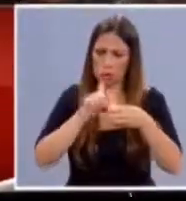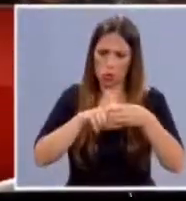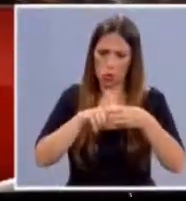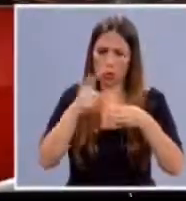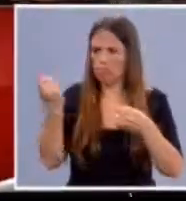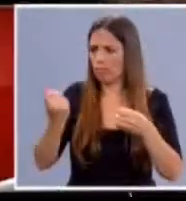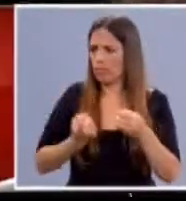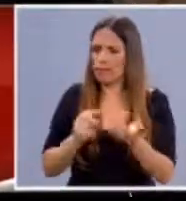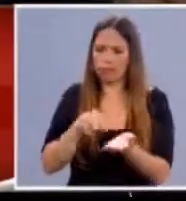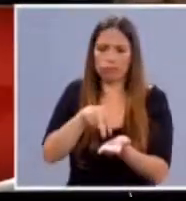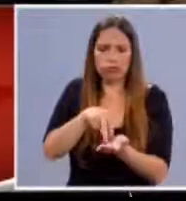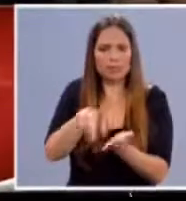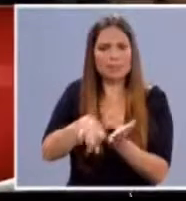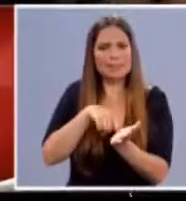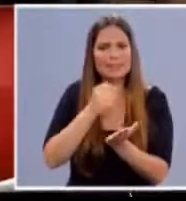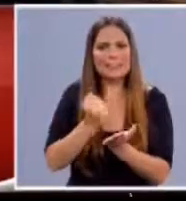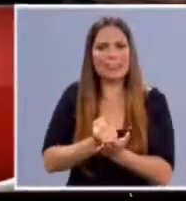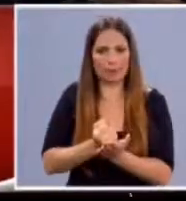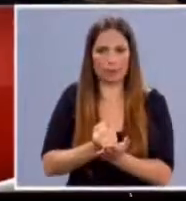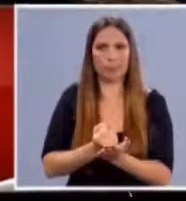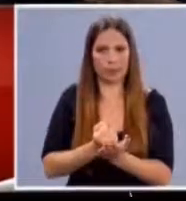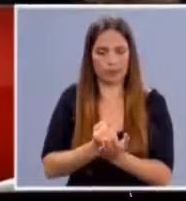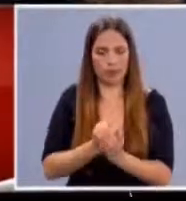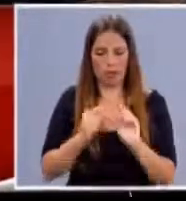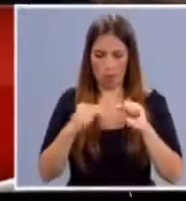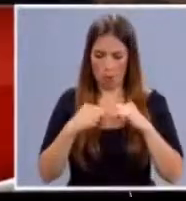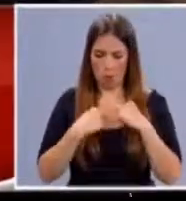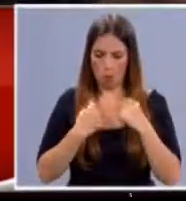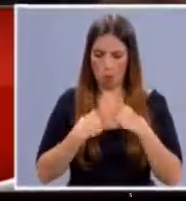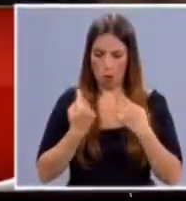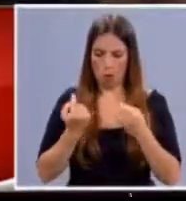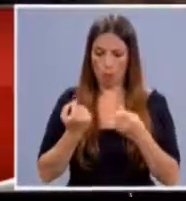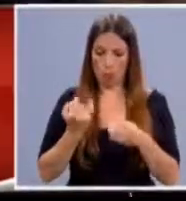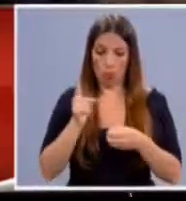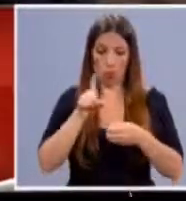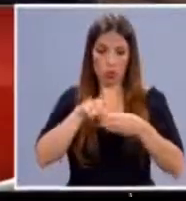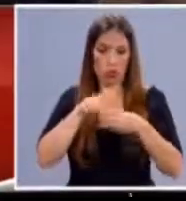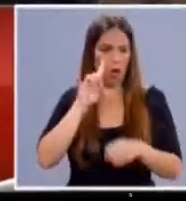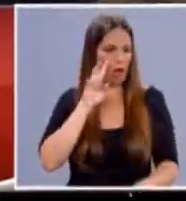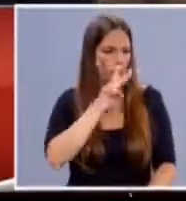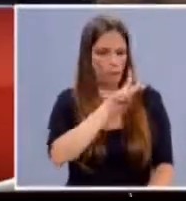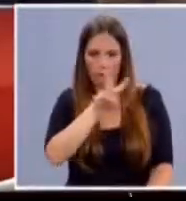sempre eles próprios fazerem a fiscalização